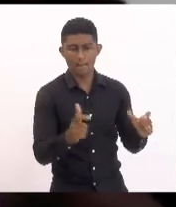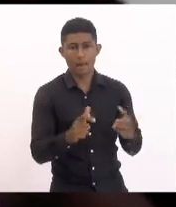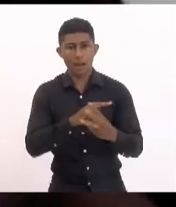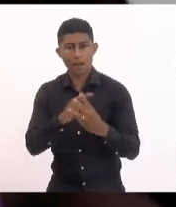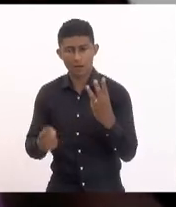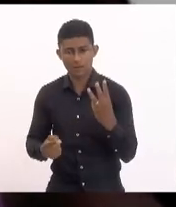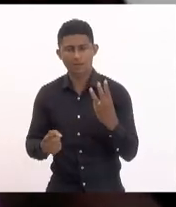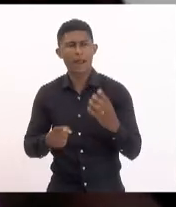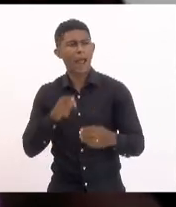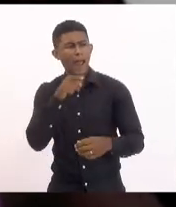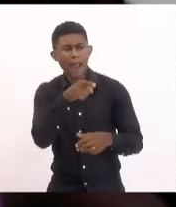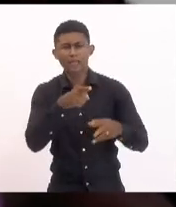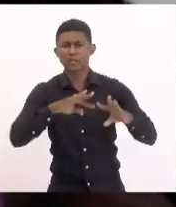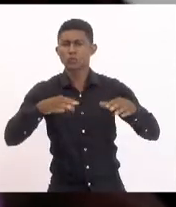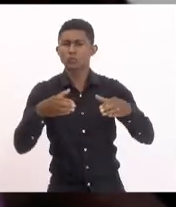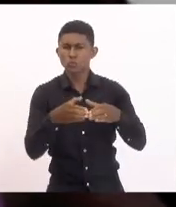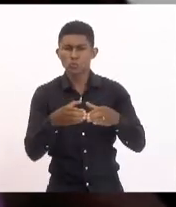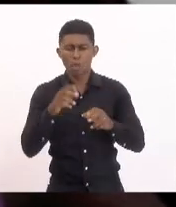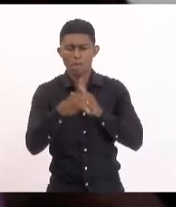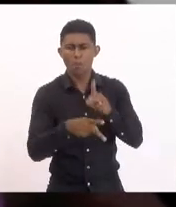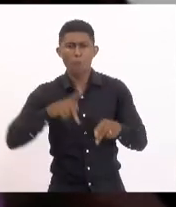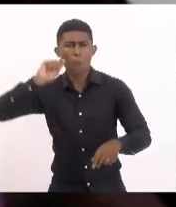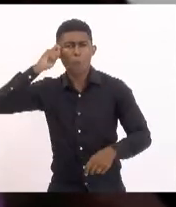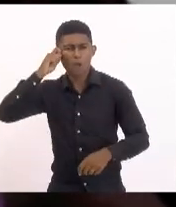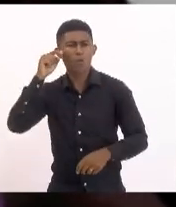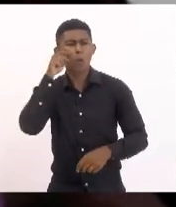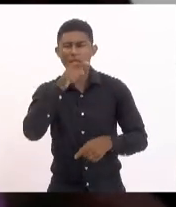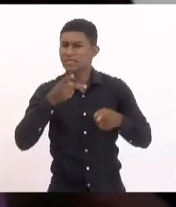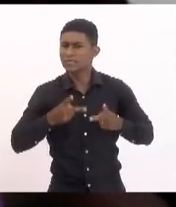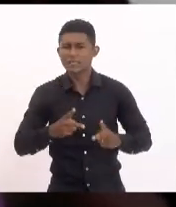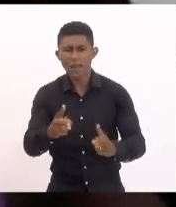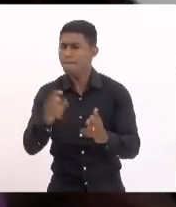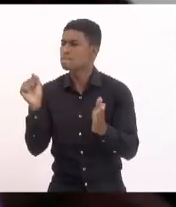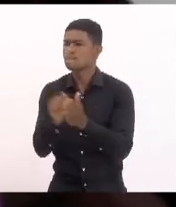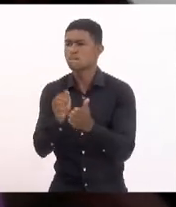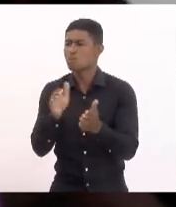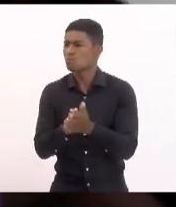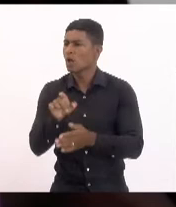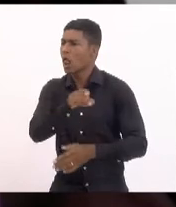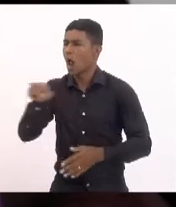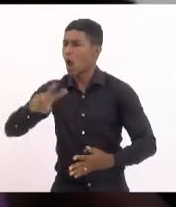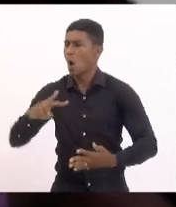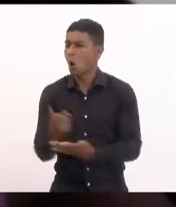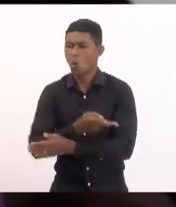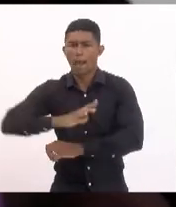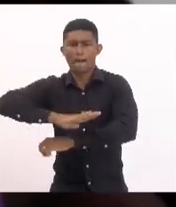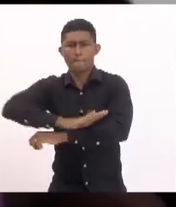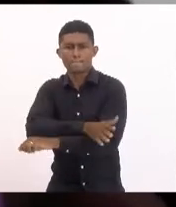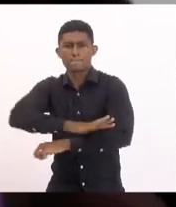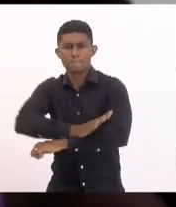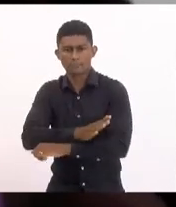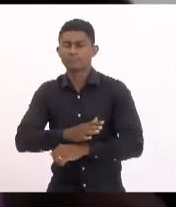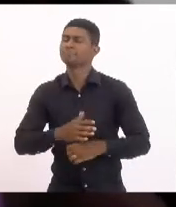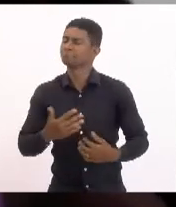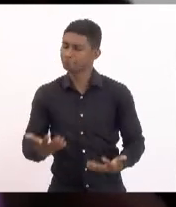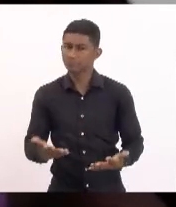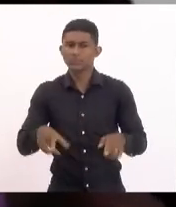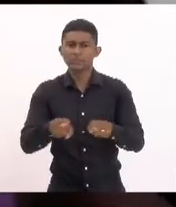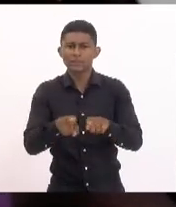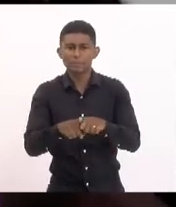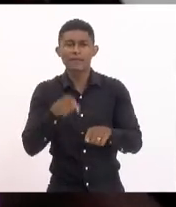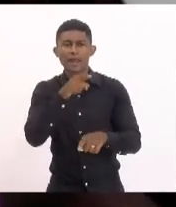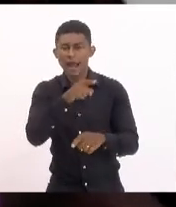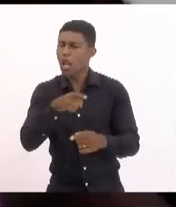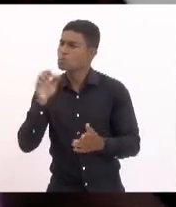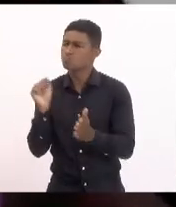historicamente racismos, a ausência do corpo negro em papéis de destaque no campo das artes, principalmente